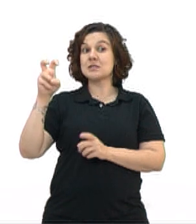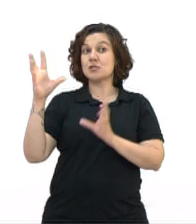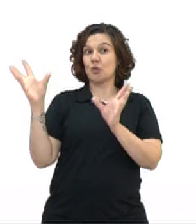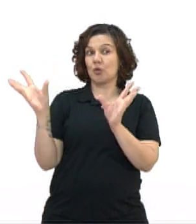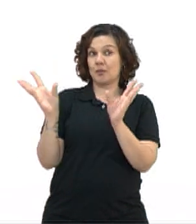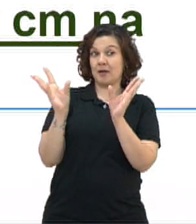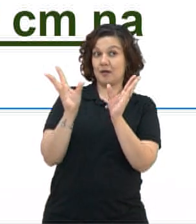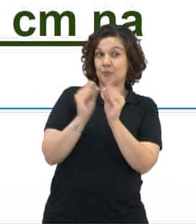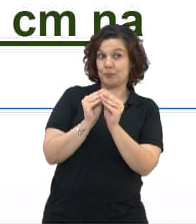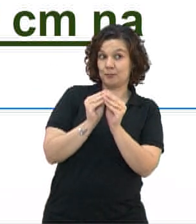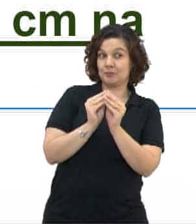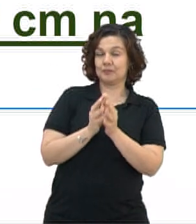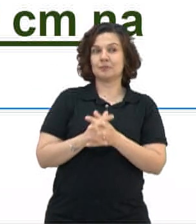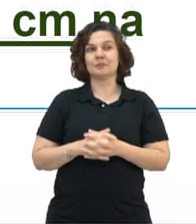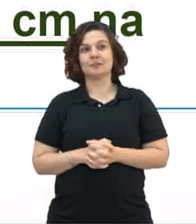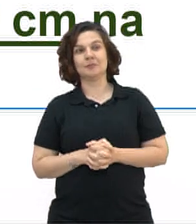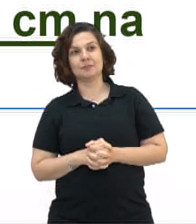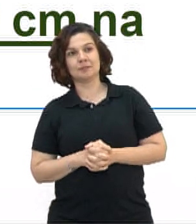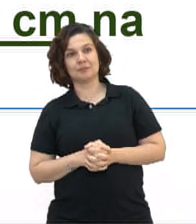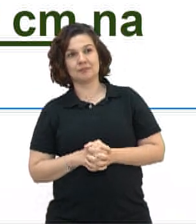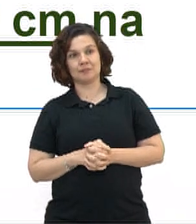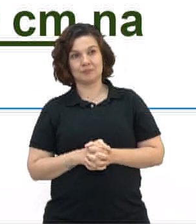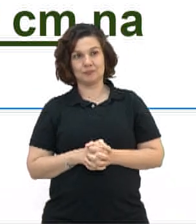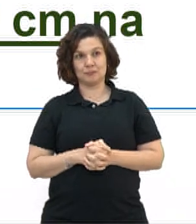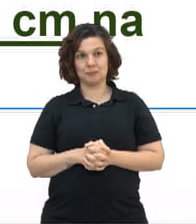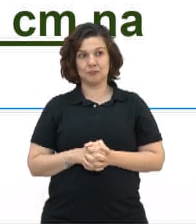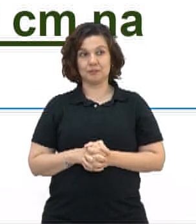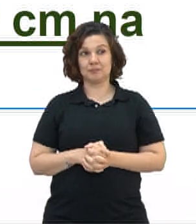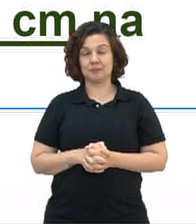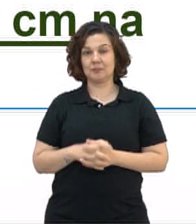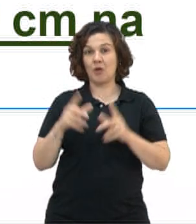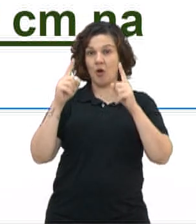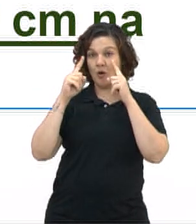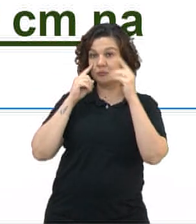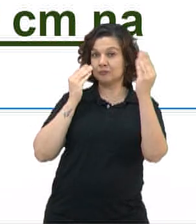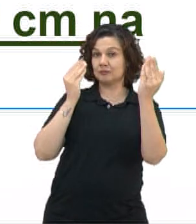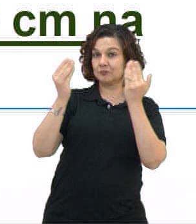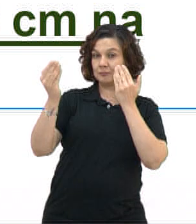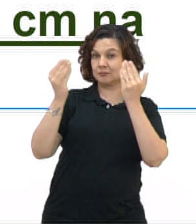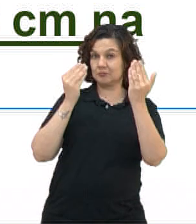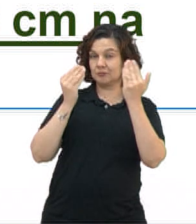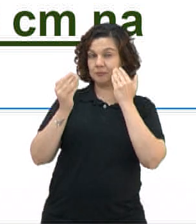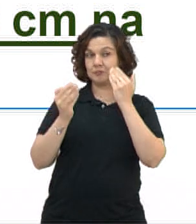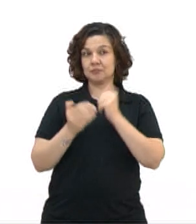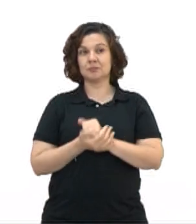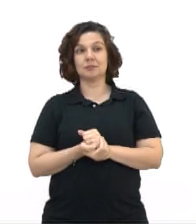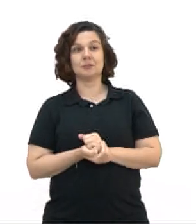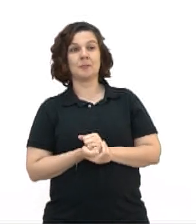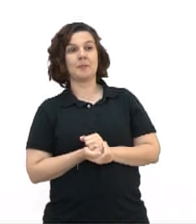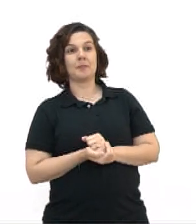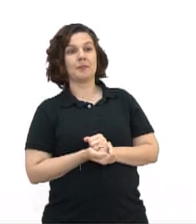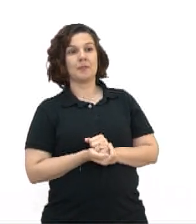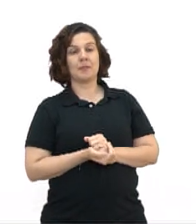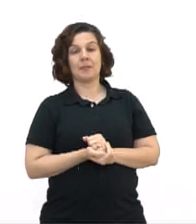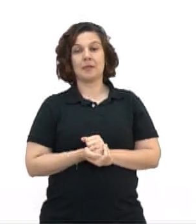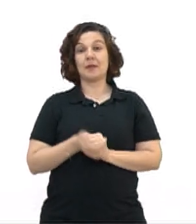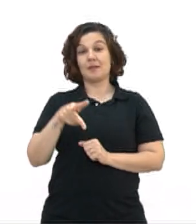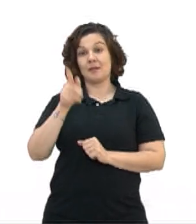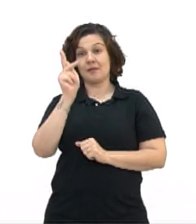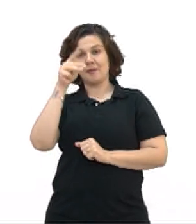desaparecem. Perceba a similaridade. centímetros